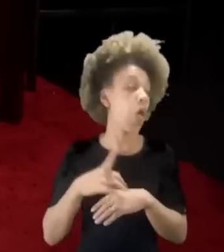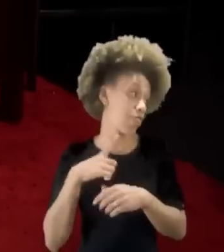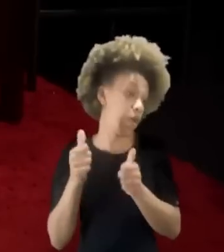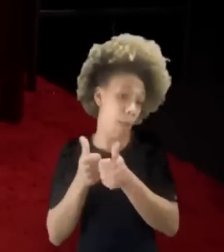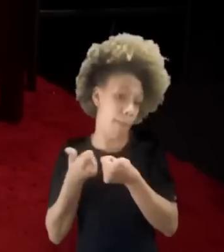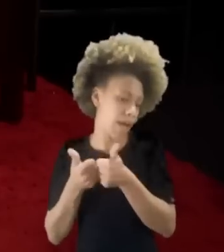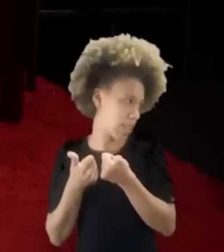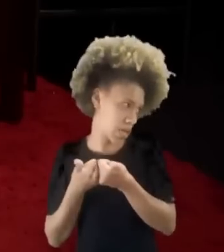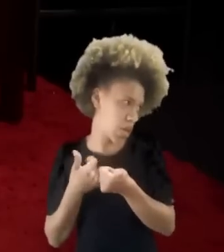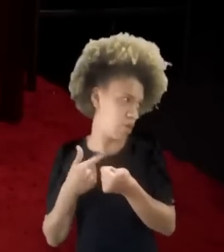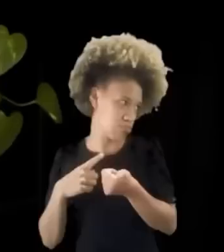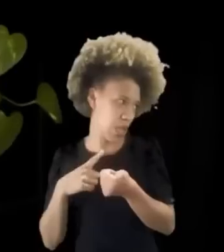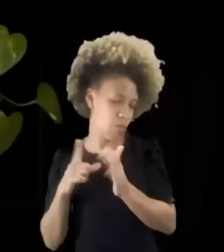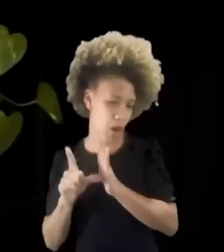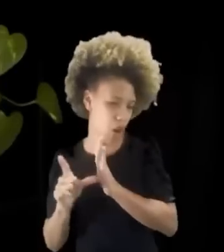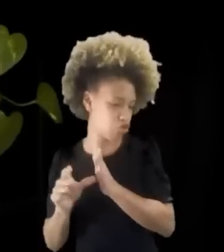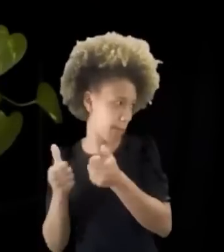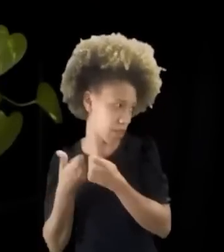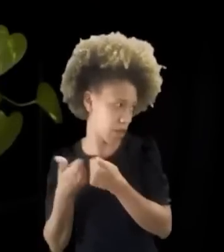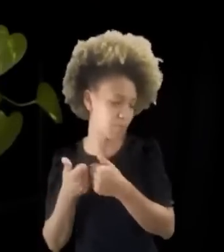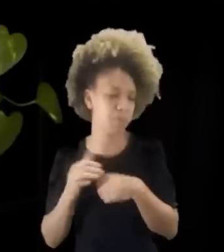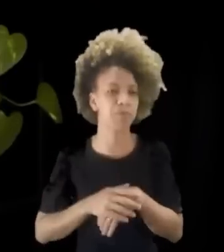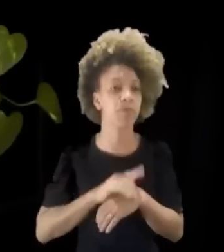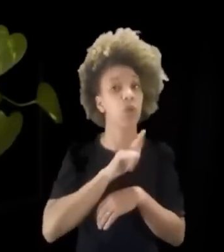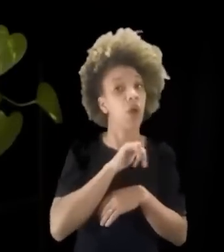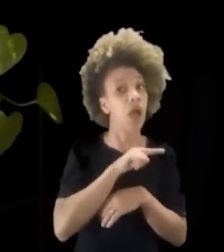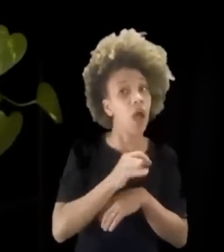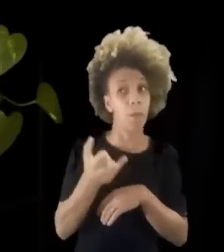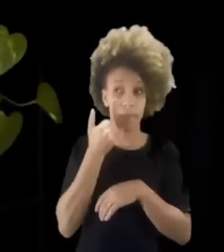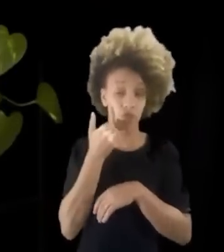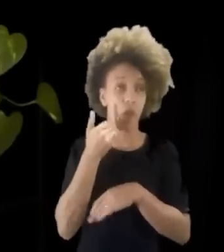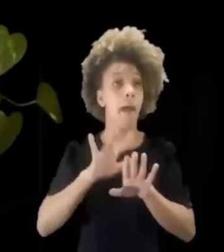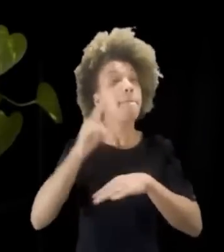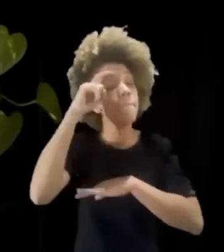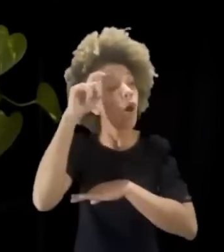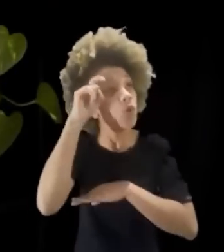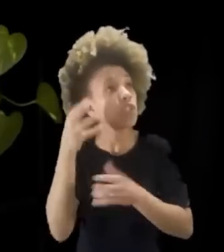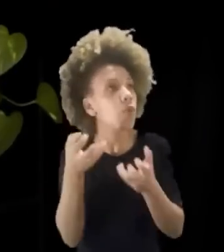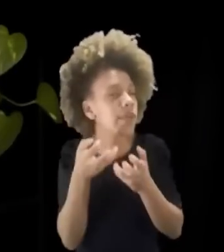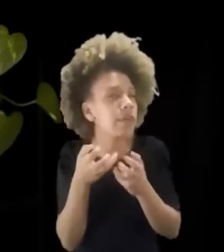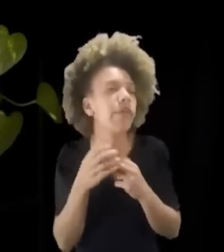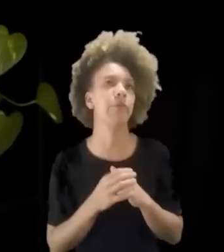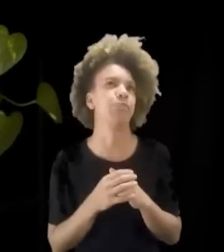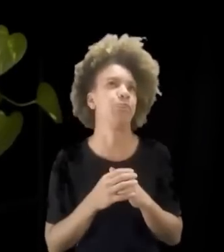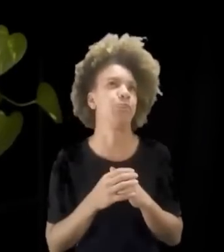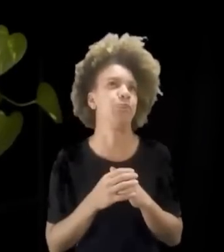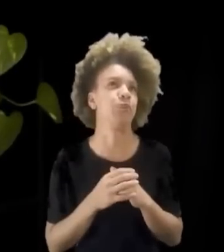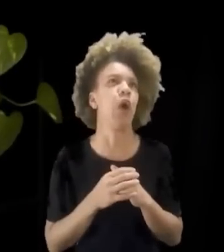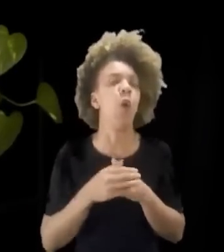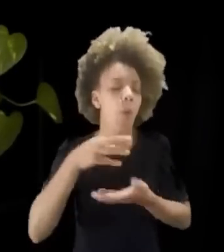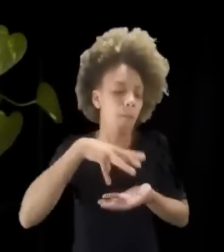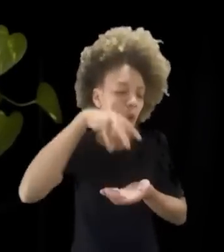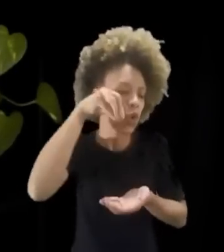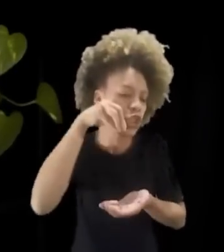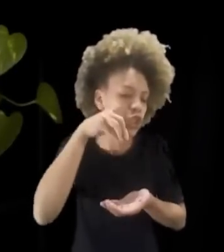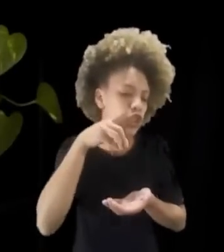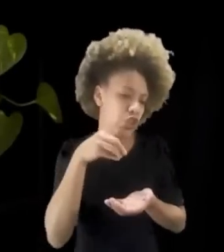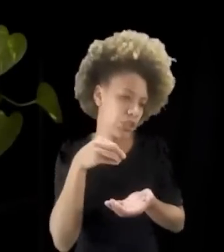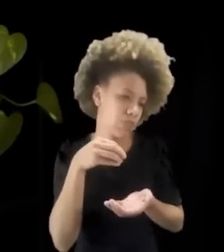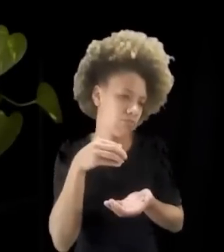padaria tem uma padaria aí o galo tá ligando para mim falando Maurício queria que você uma coxinha aqui